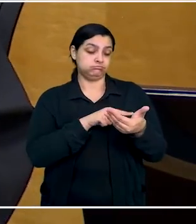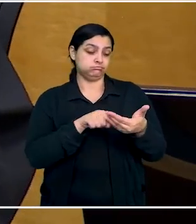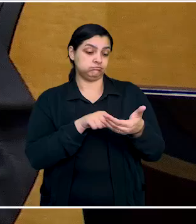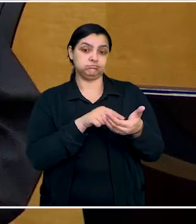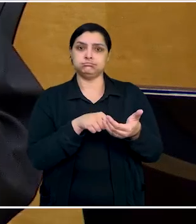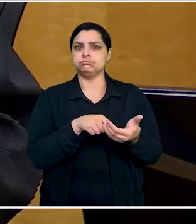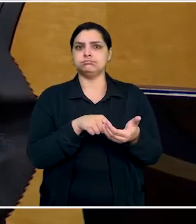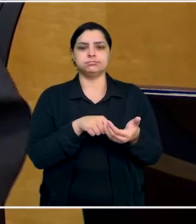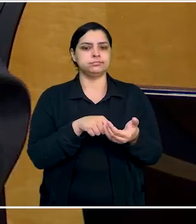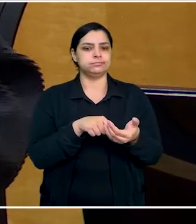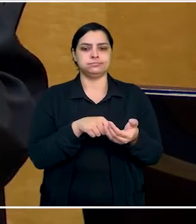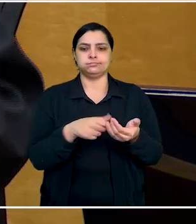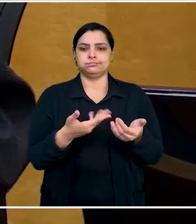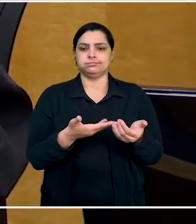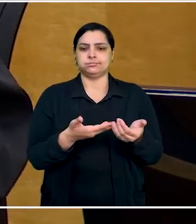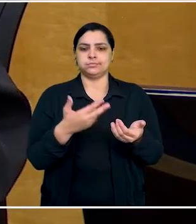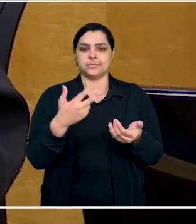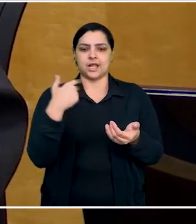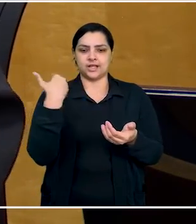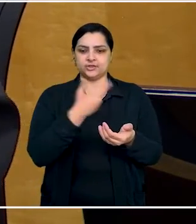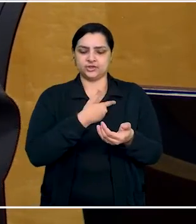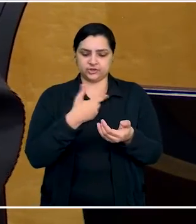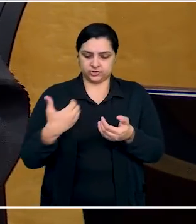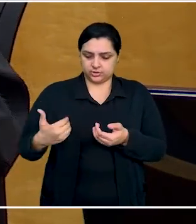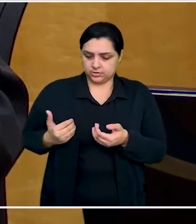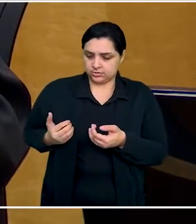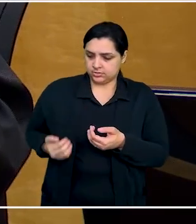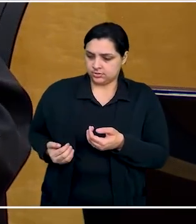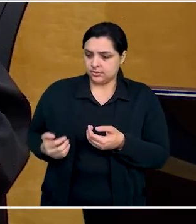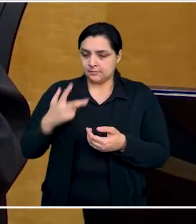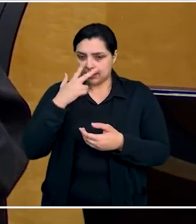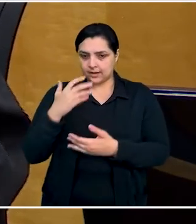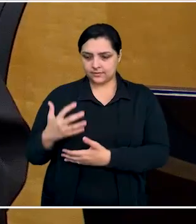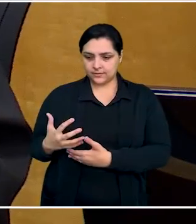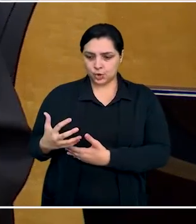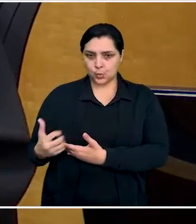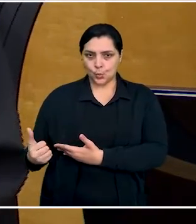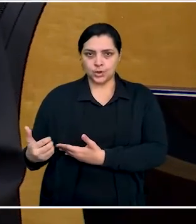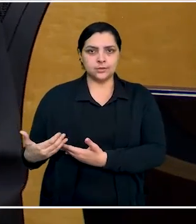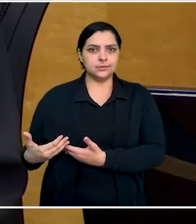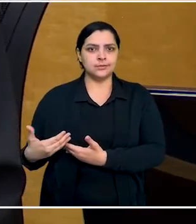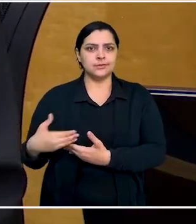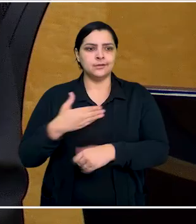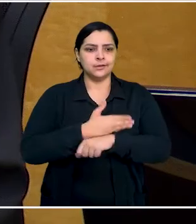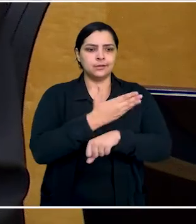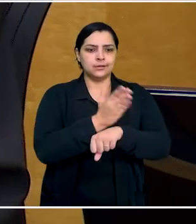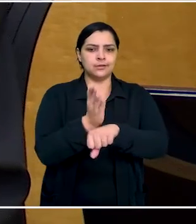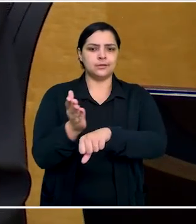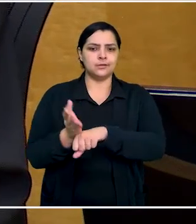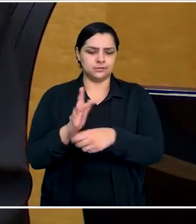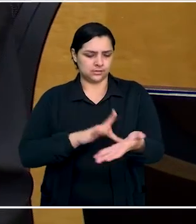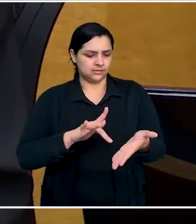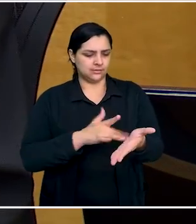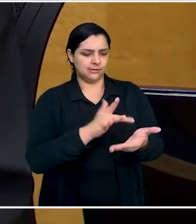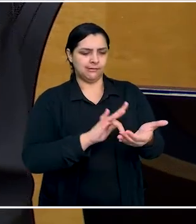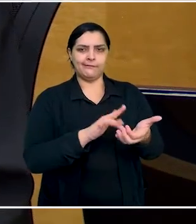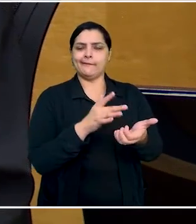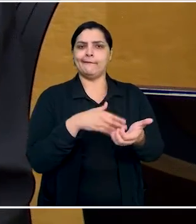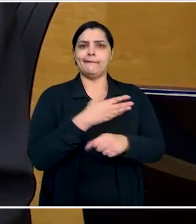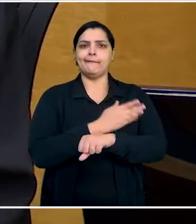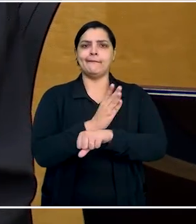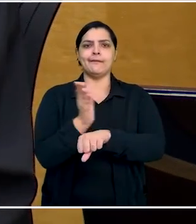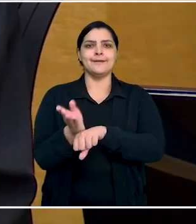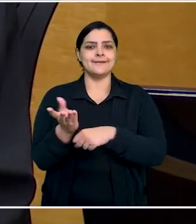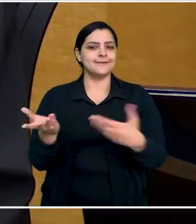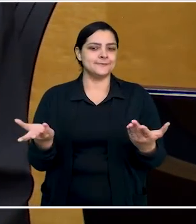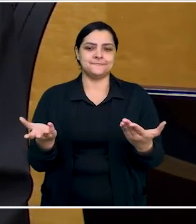smartphones são verdadeiras próteses. Nós convivemos com a tecnologia, estamos o tempo todo conectados à rede, não há,